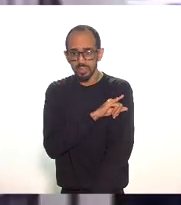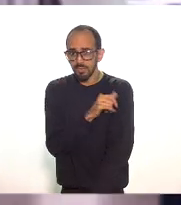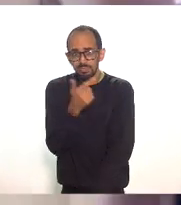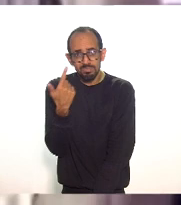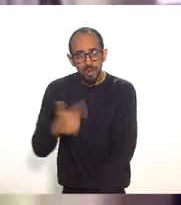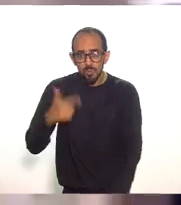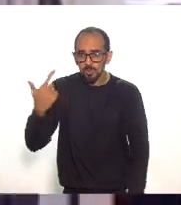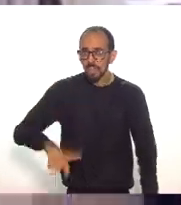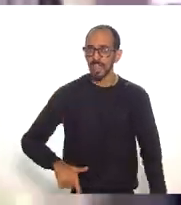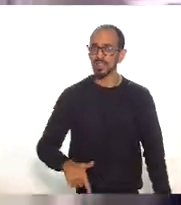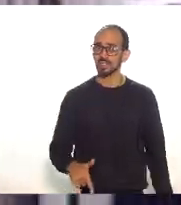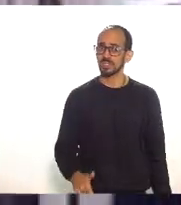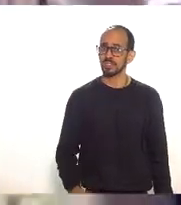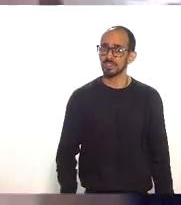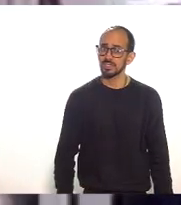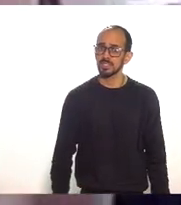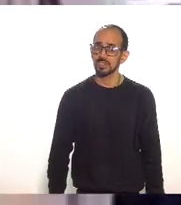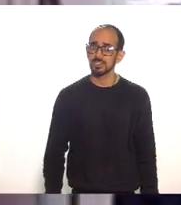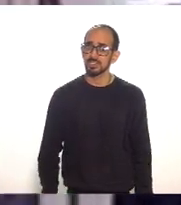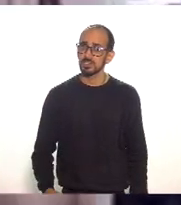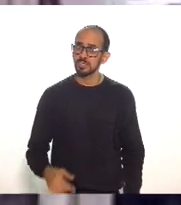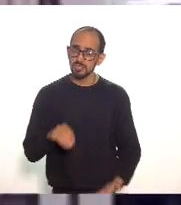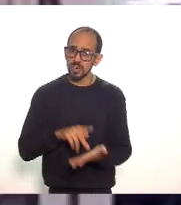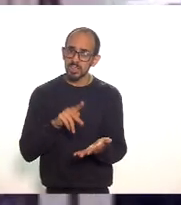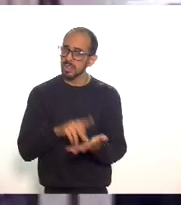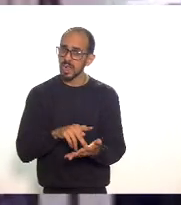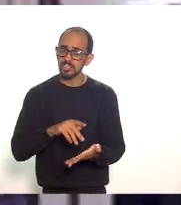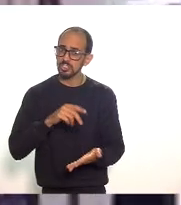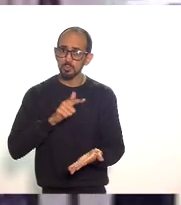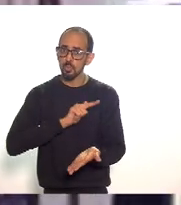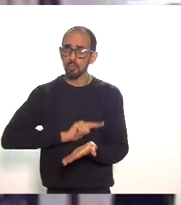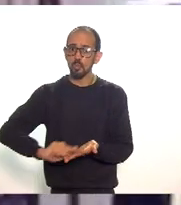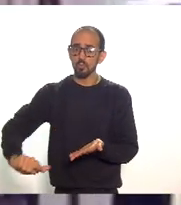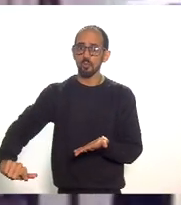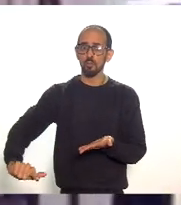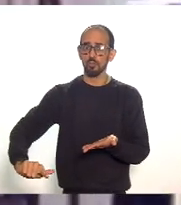inexiste, mas inexiste na sua totalidade.